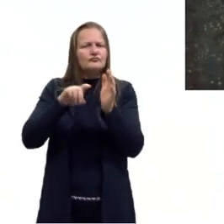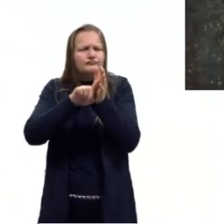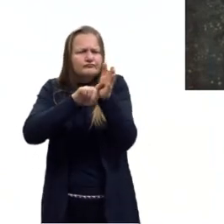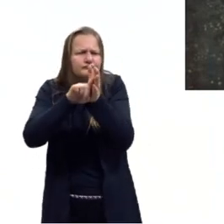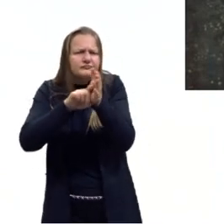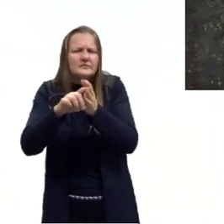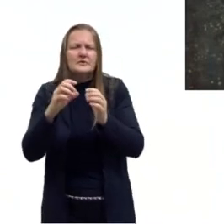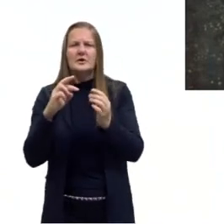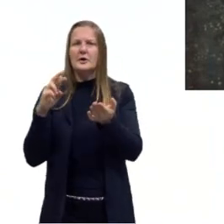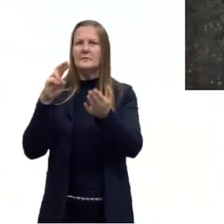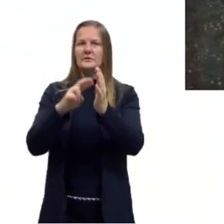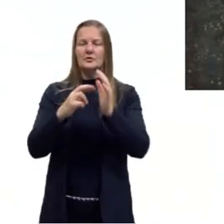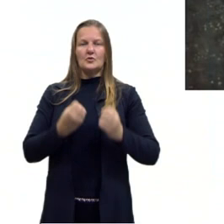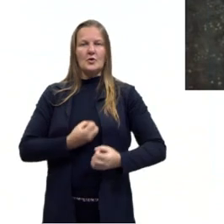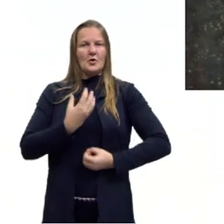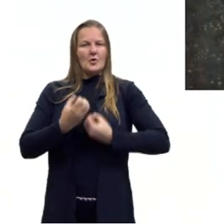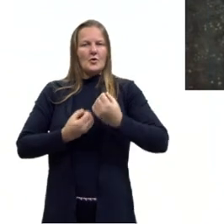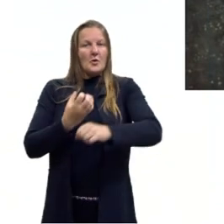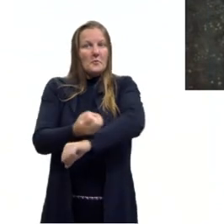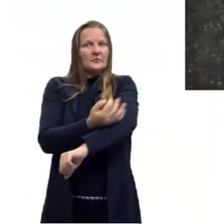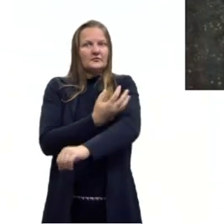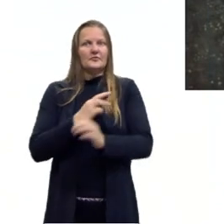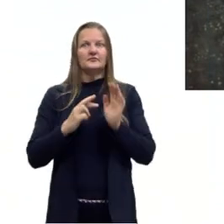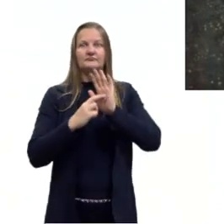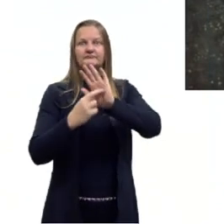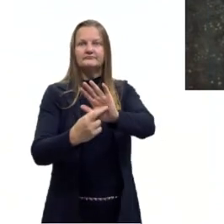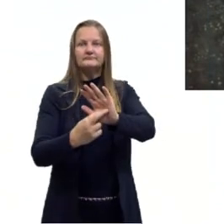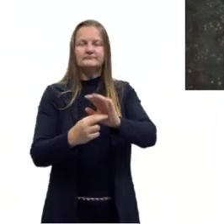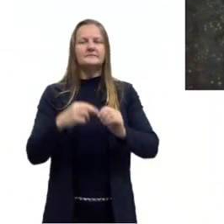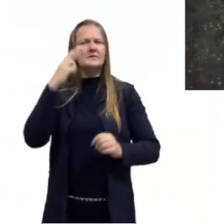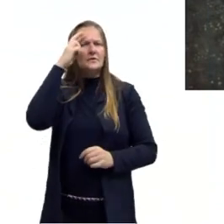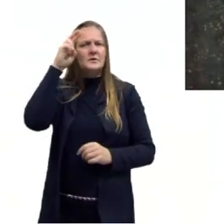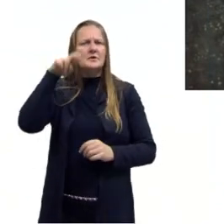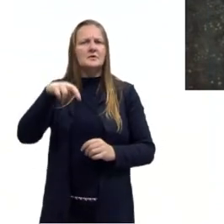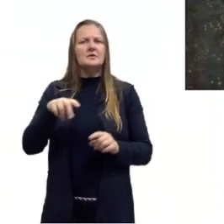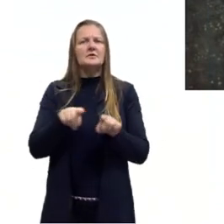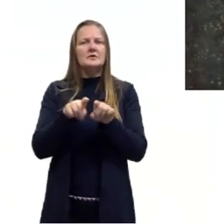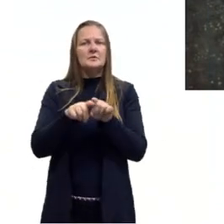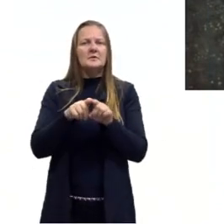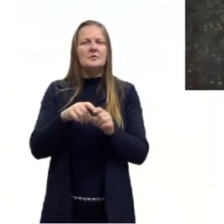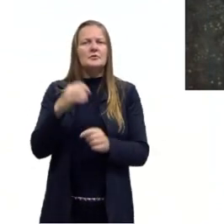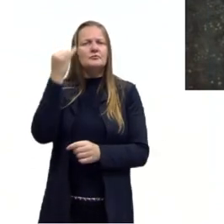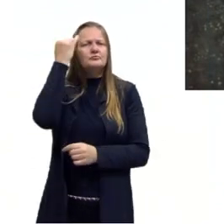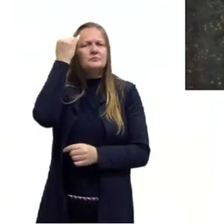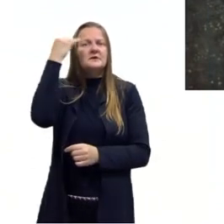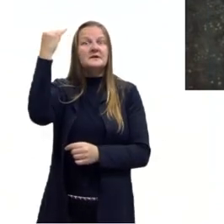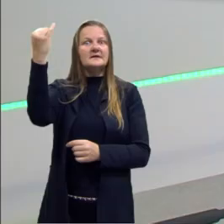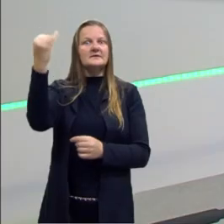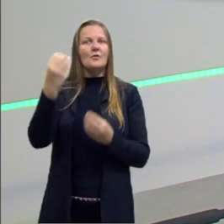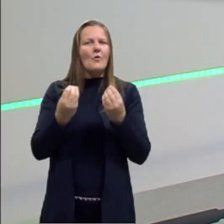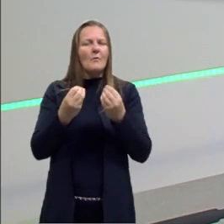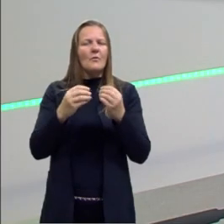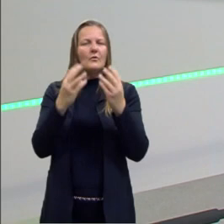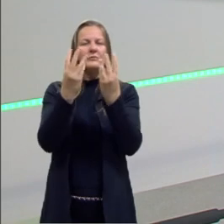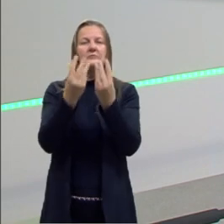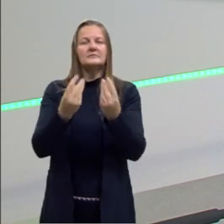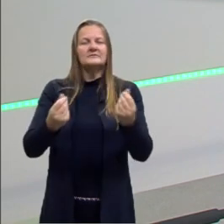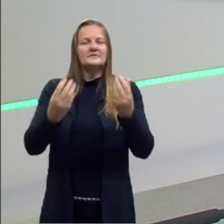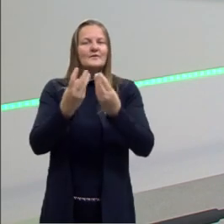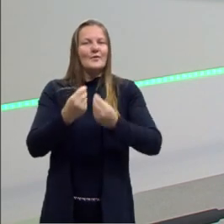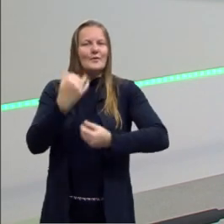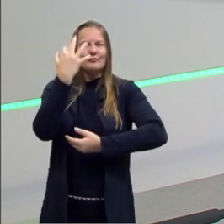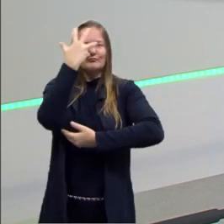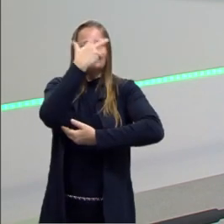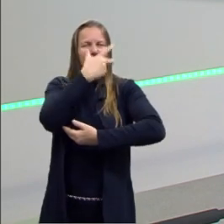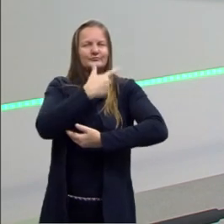científico representação das emoções do ser humano racionalidade e Elisa idealização da harmonia e da beleza